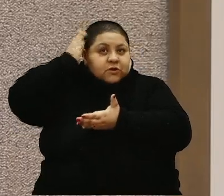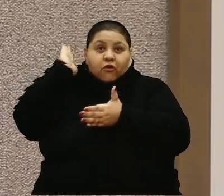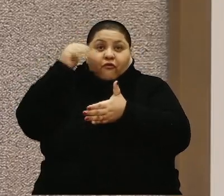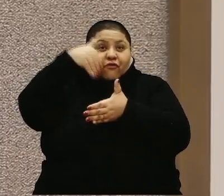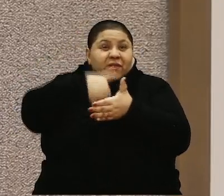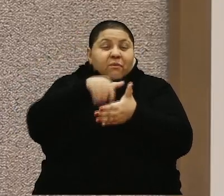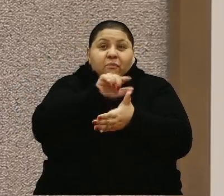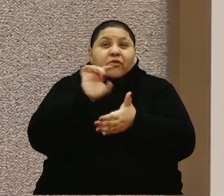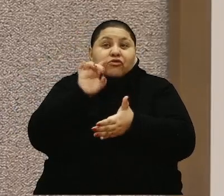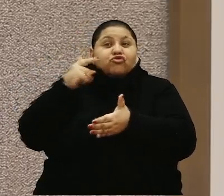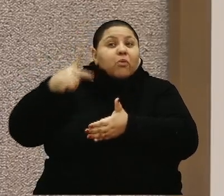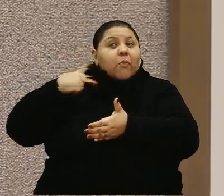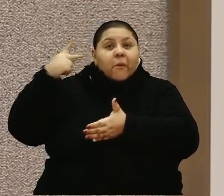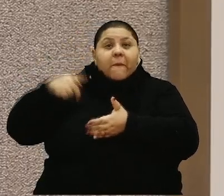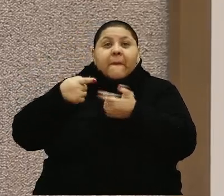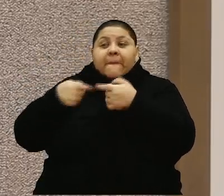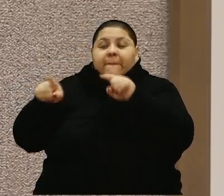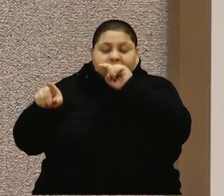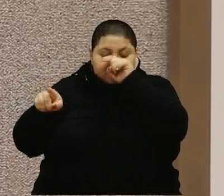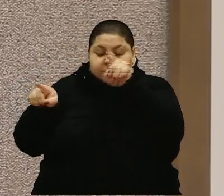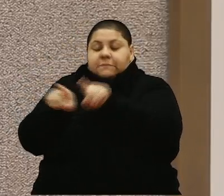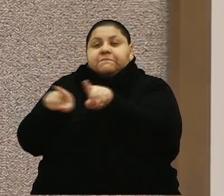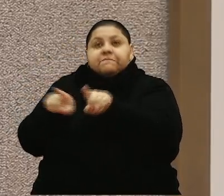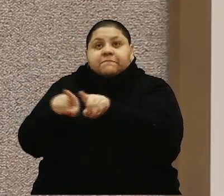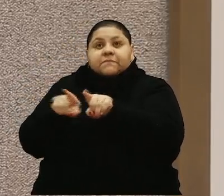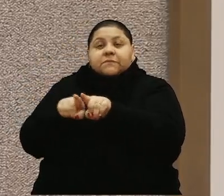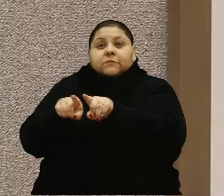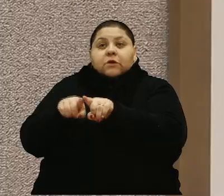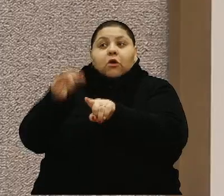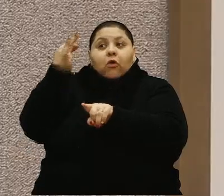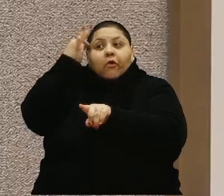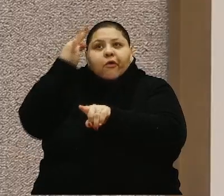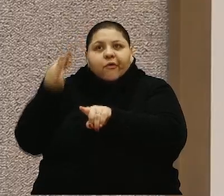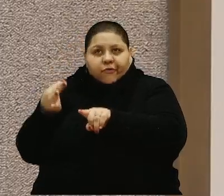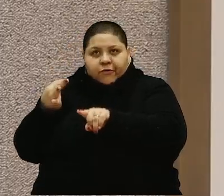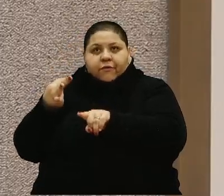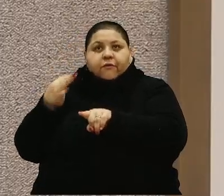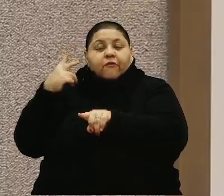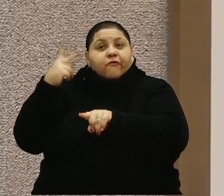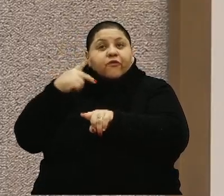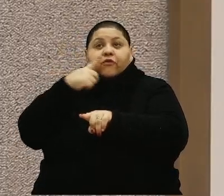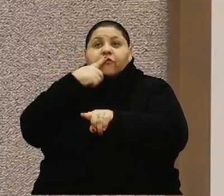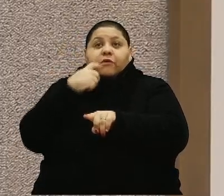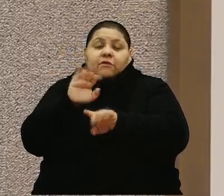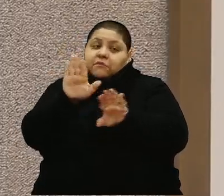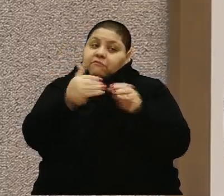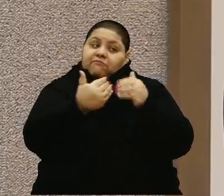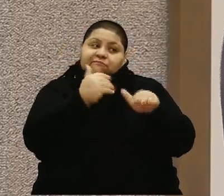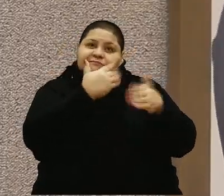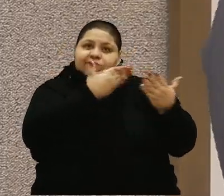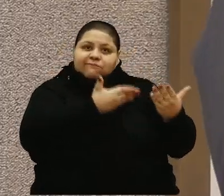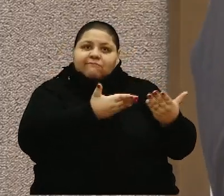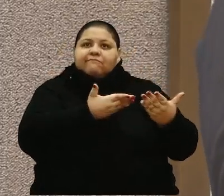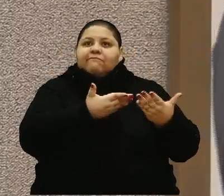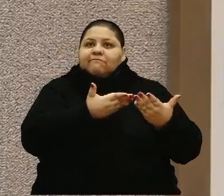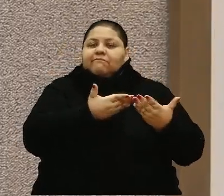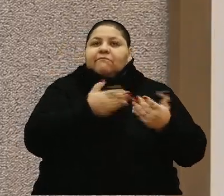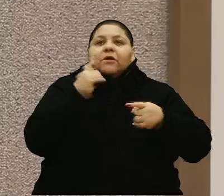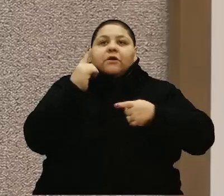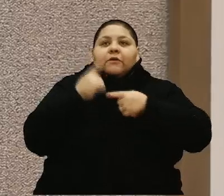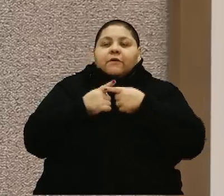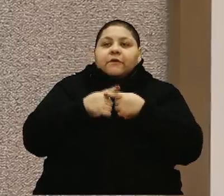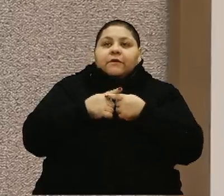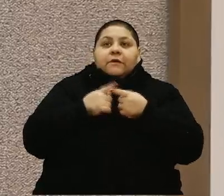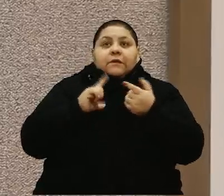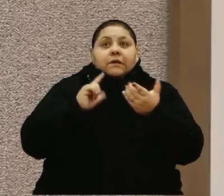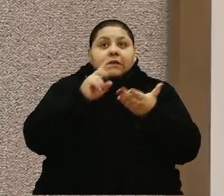não só politicamente, mas também por entendermos, e aí, vereadora Rosa, minha discordância com Vossa Excelência, tem que ler mais